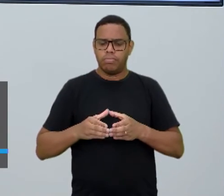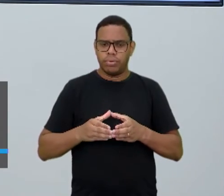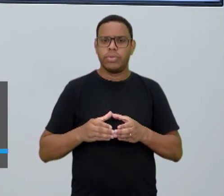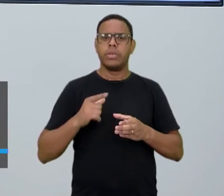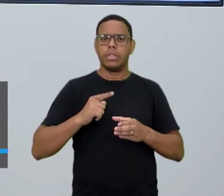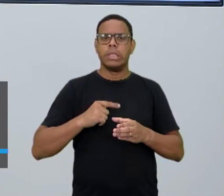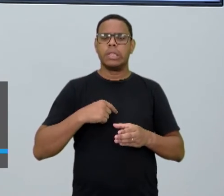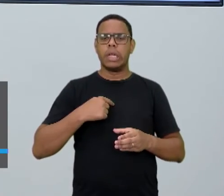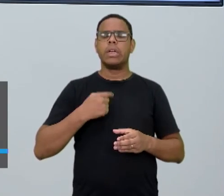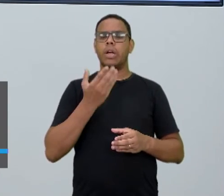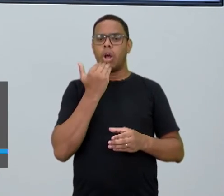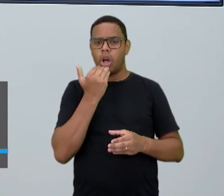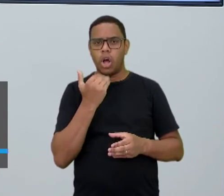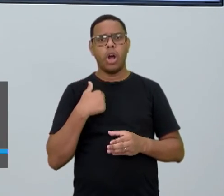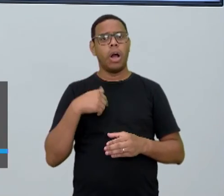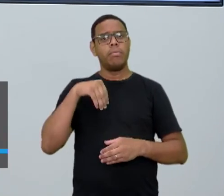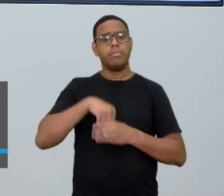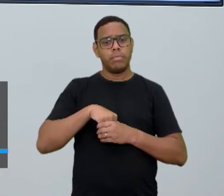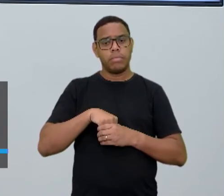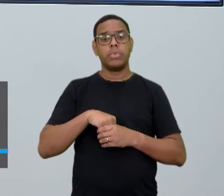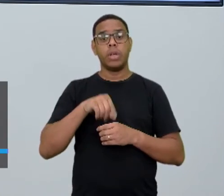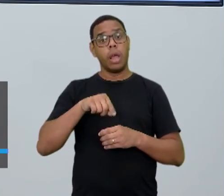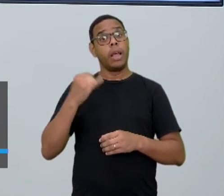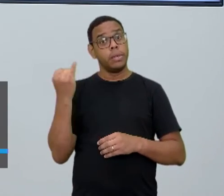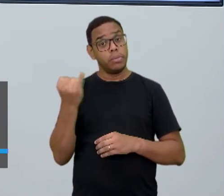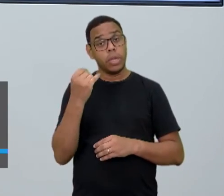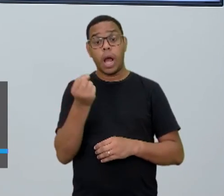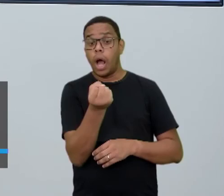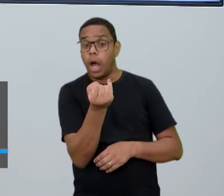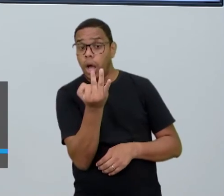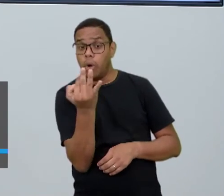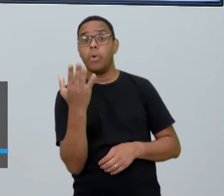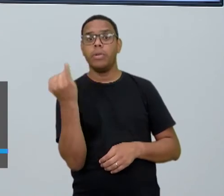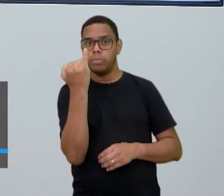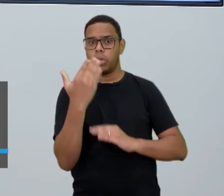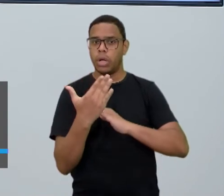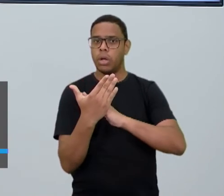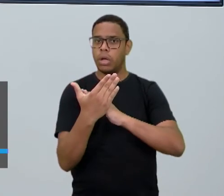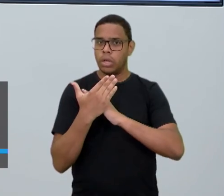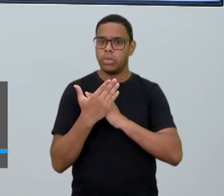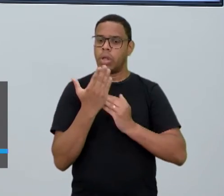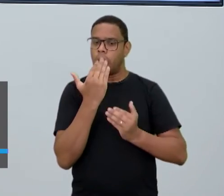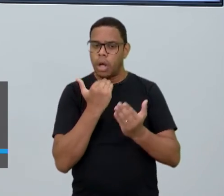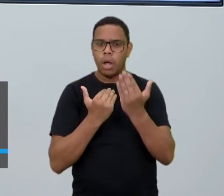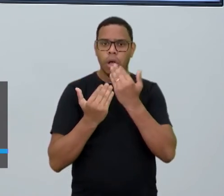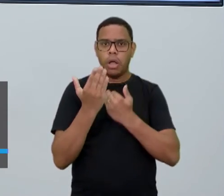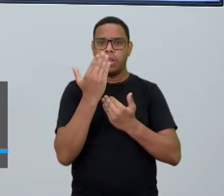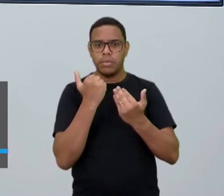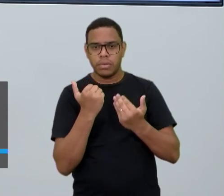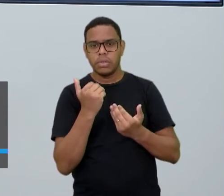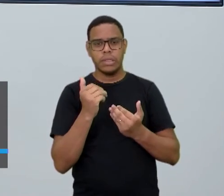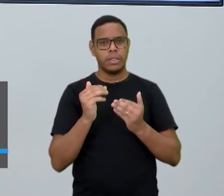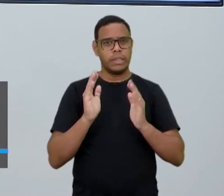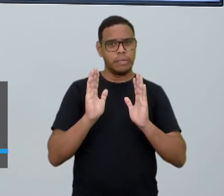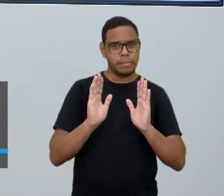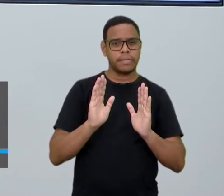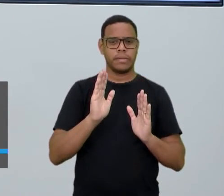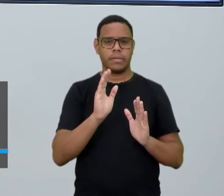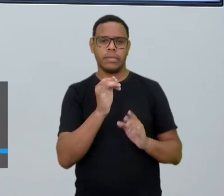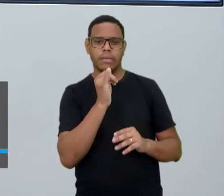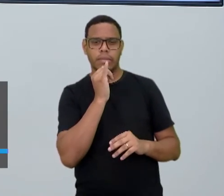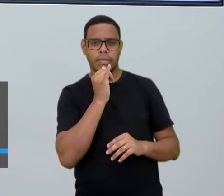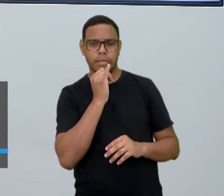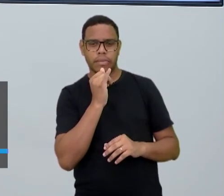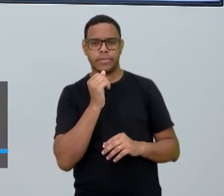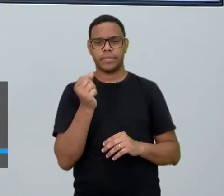do processo digestório e que são importantes, né, para o nosso processo digestório. Se a gente tiver aí, olha, por